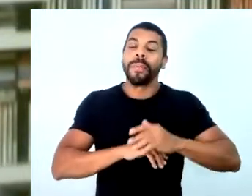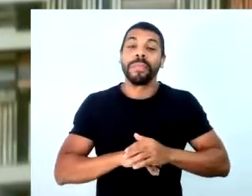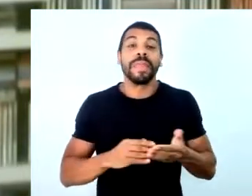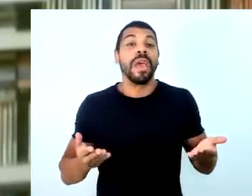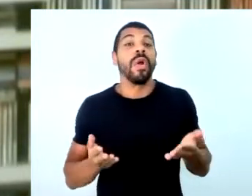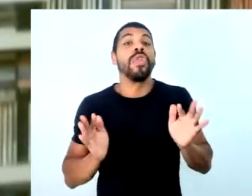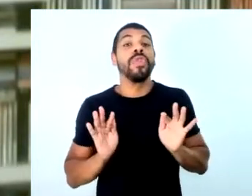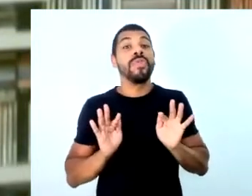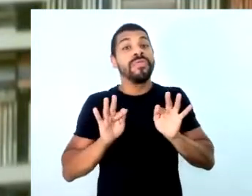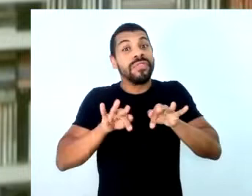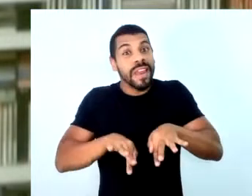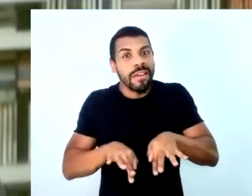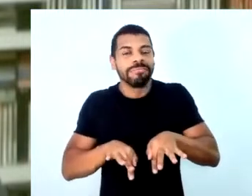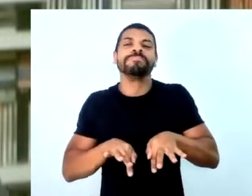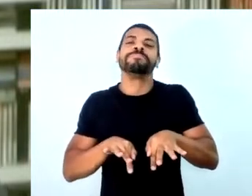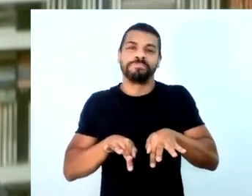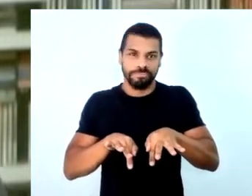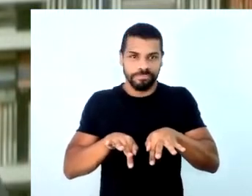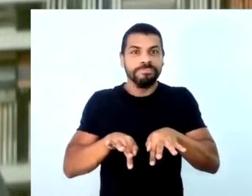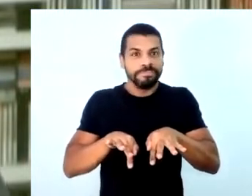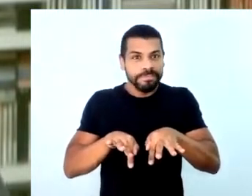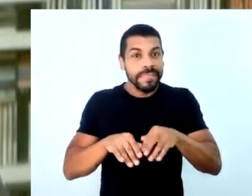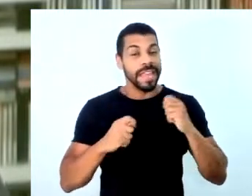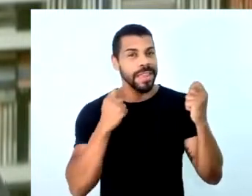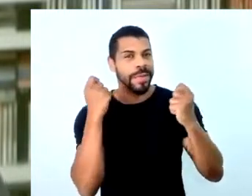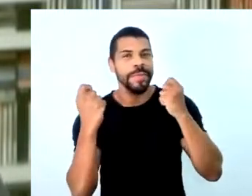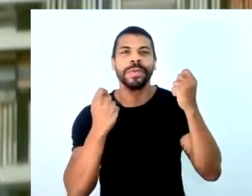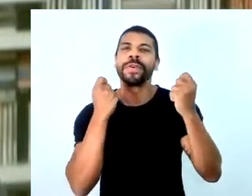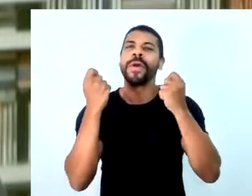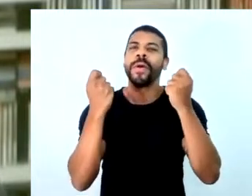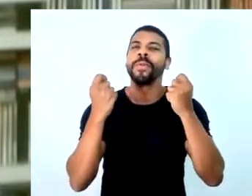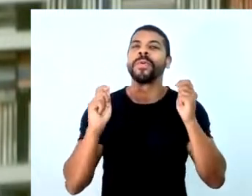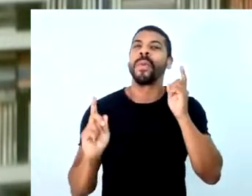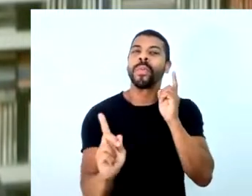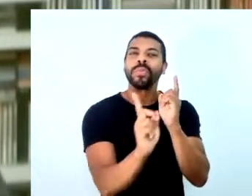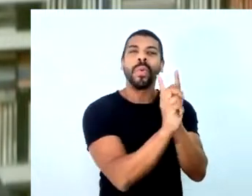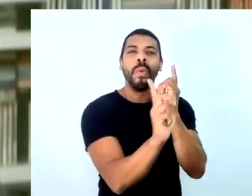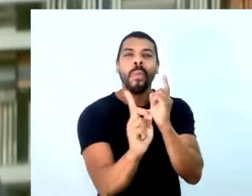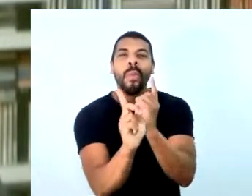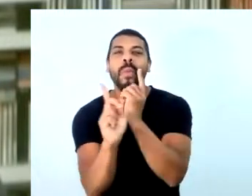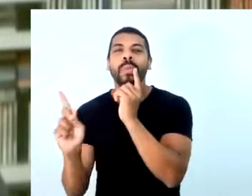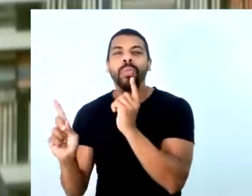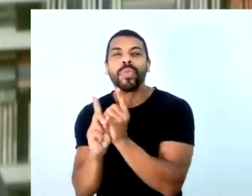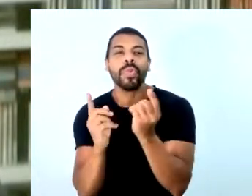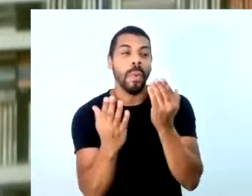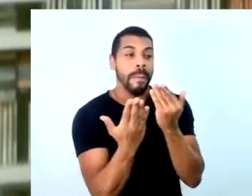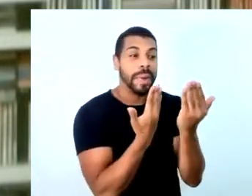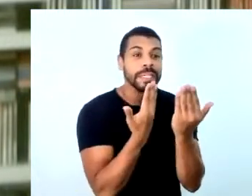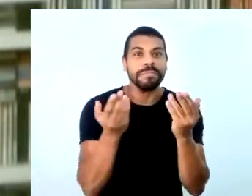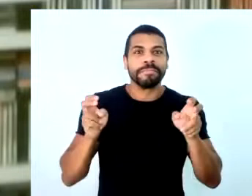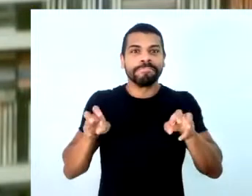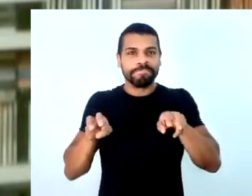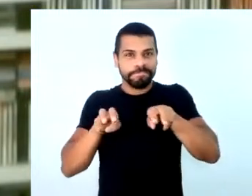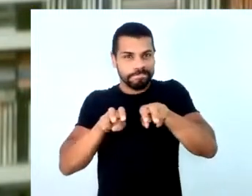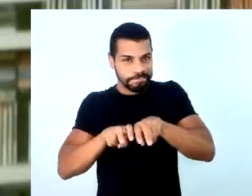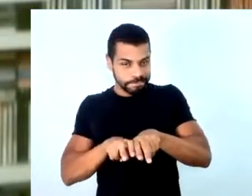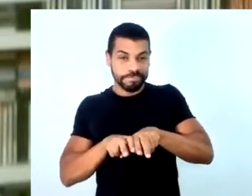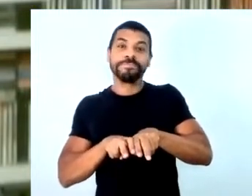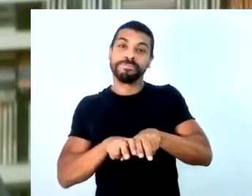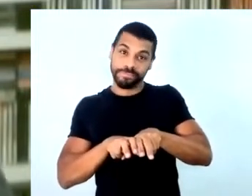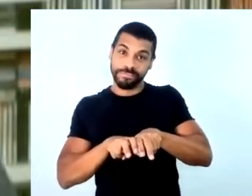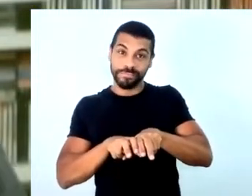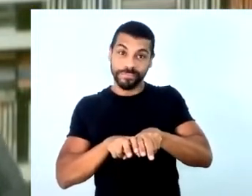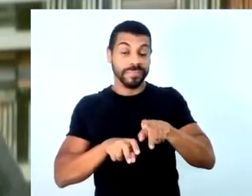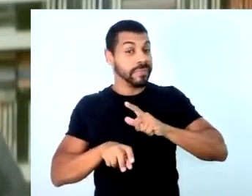gente agora se despede finalmente, oficialmente, desta edição com esse encontro, com esse convite da SPCine, essa